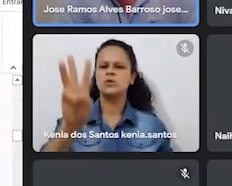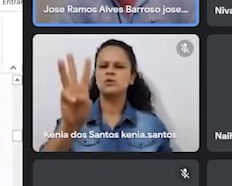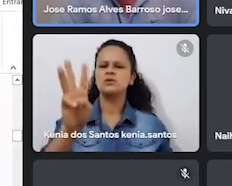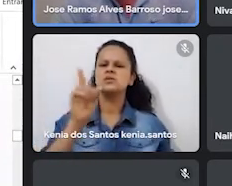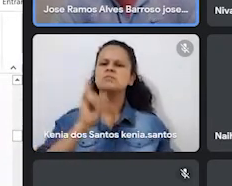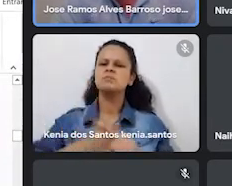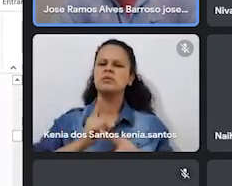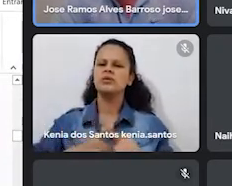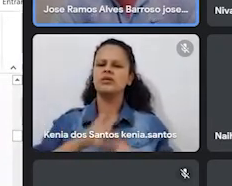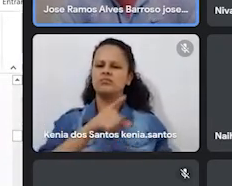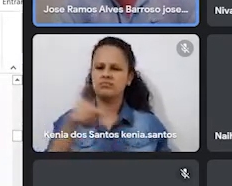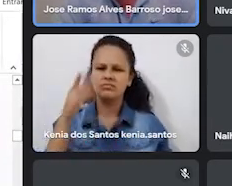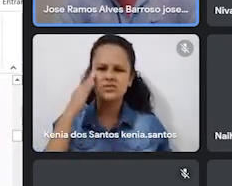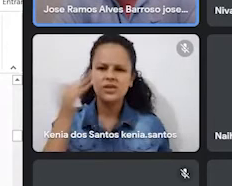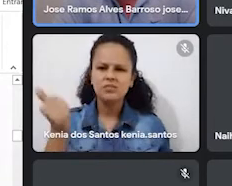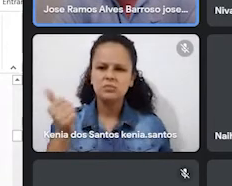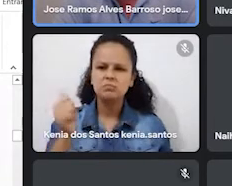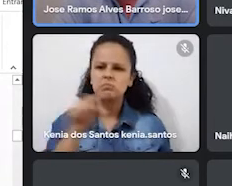Alguém aí?